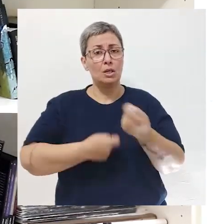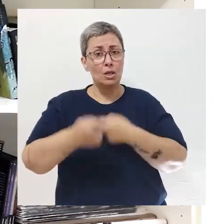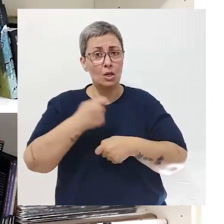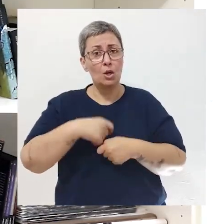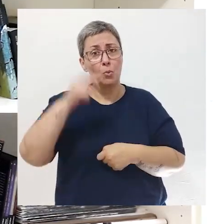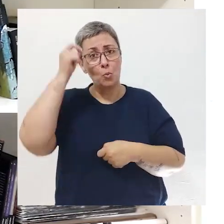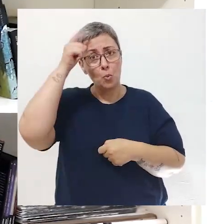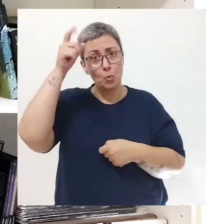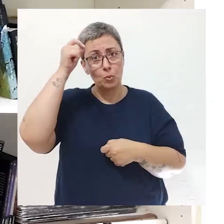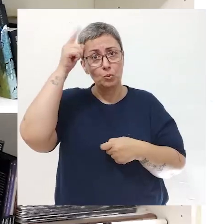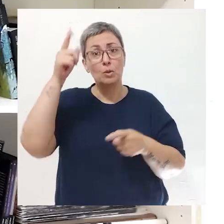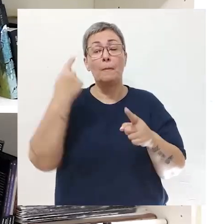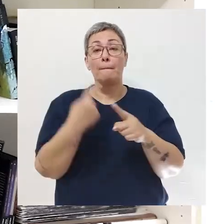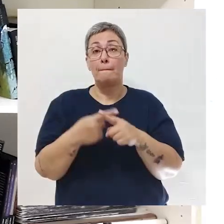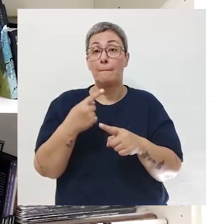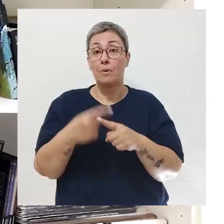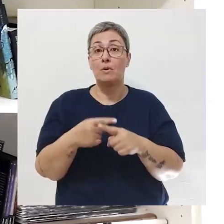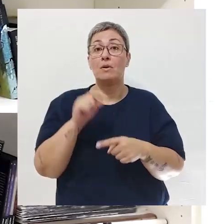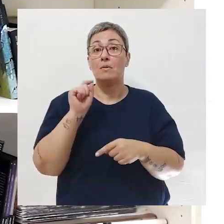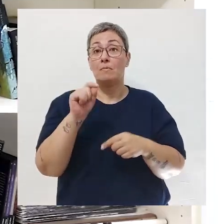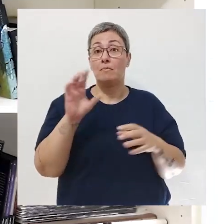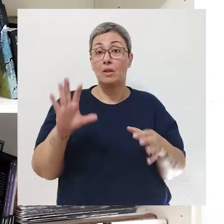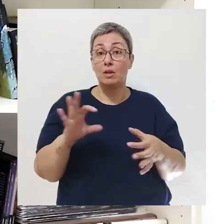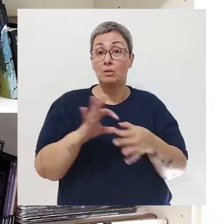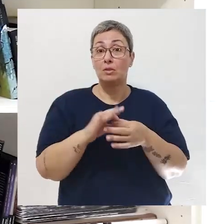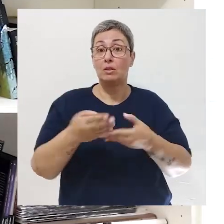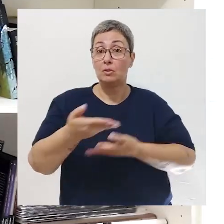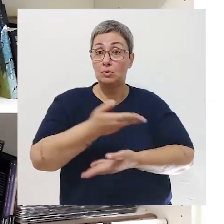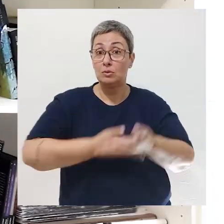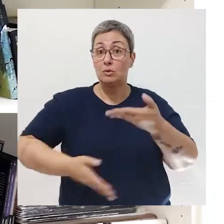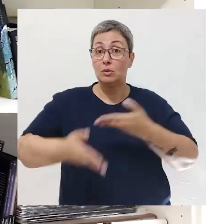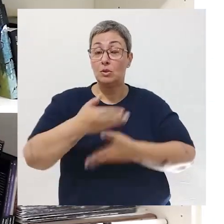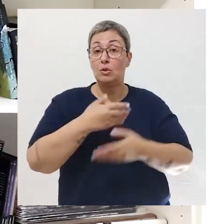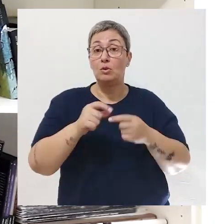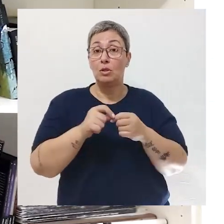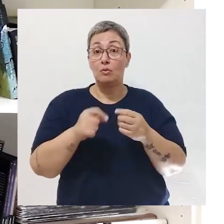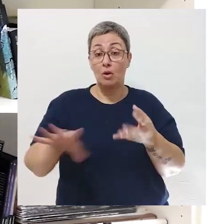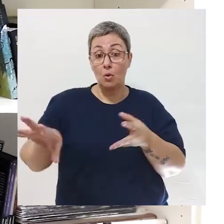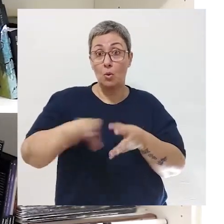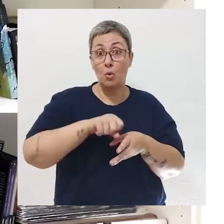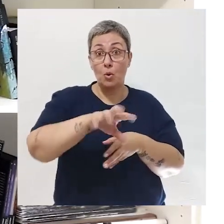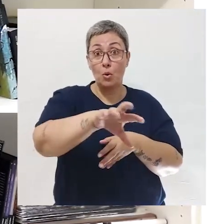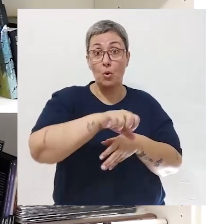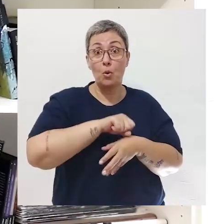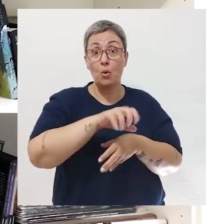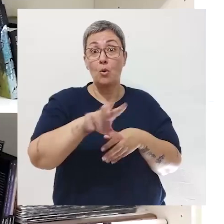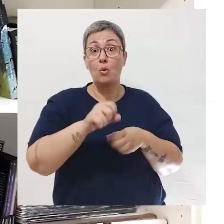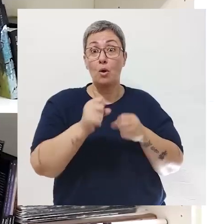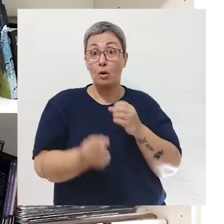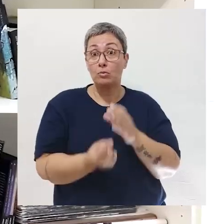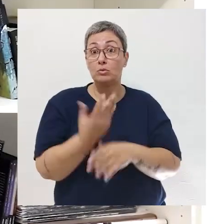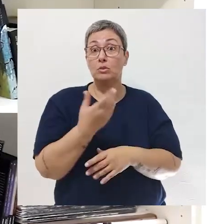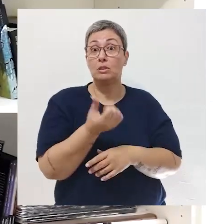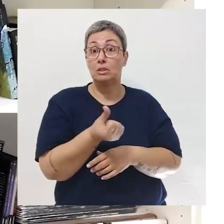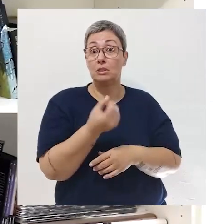e cultural, pois faz parte do processo de formação de 62